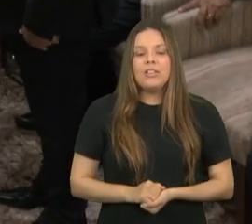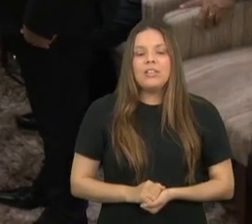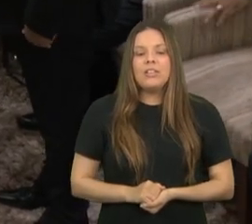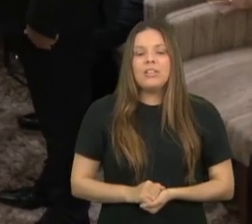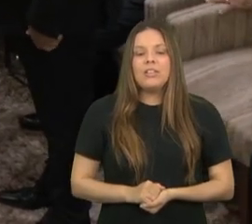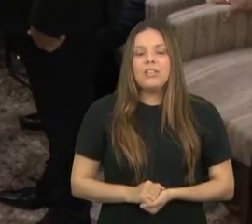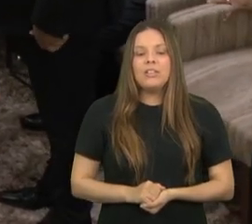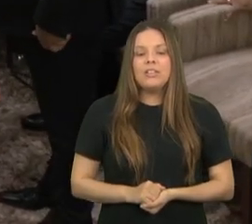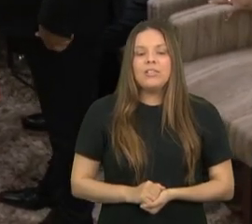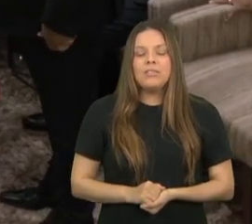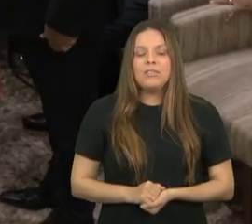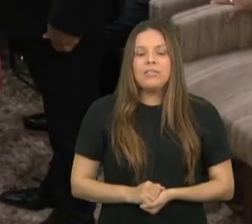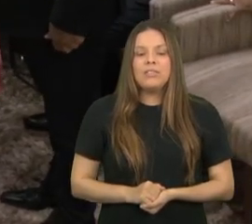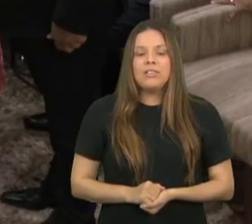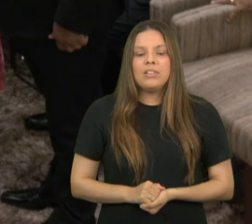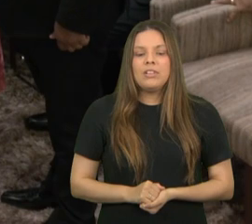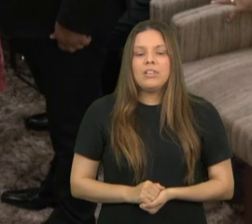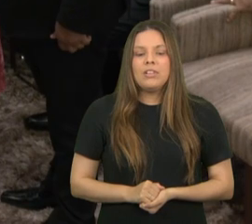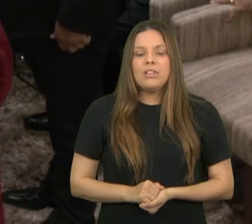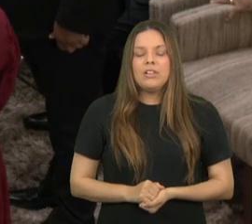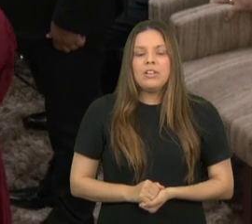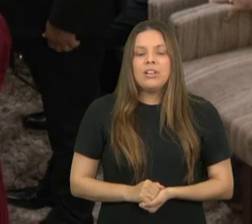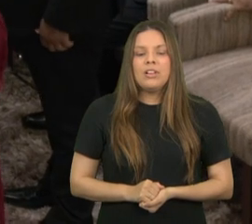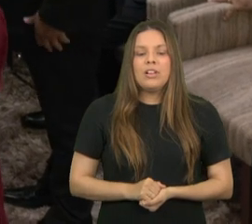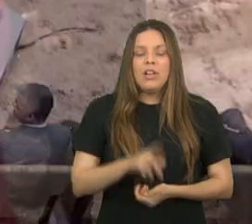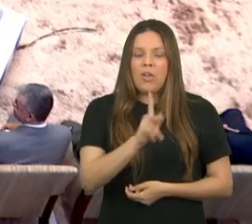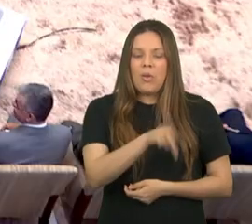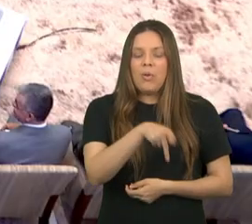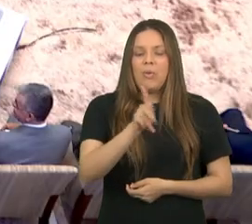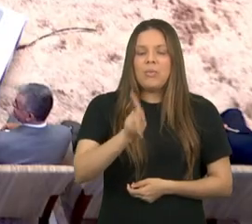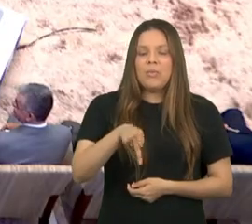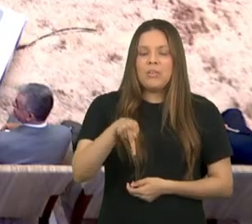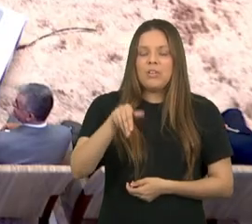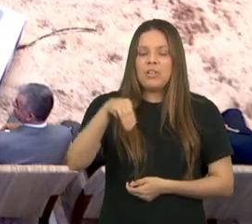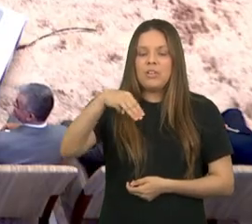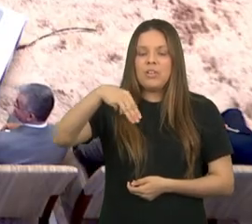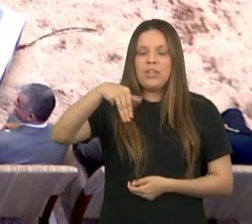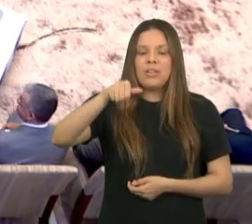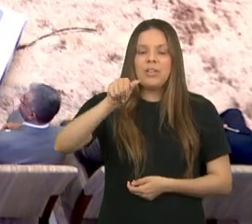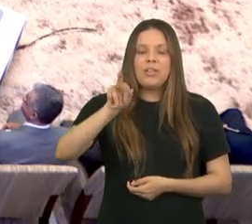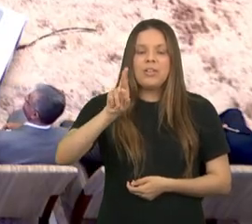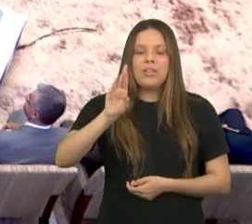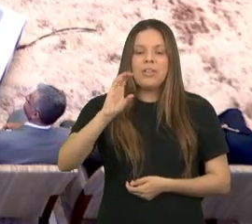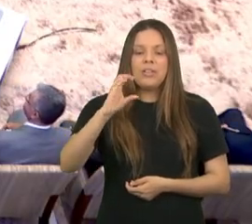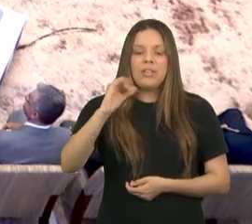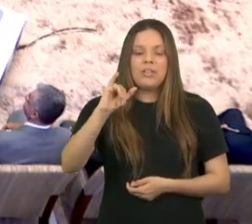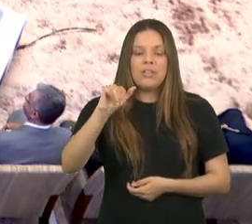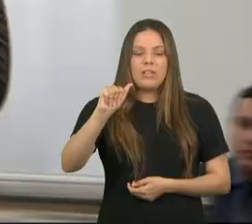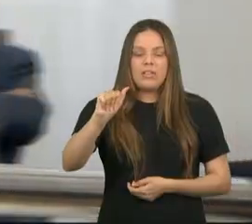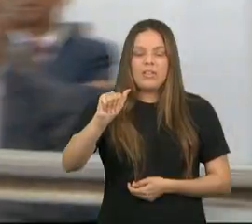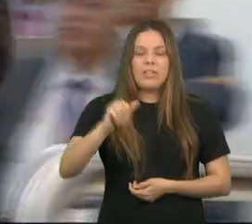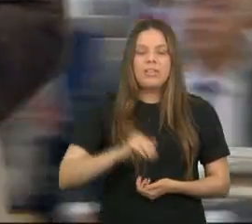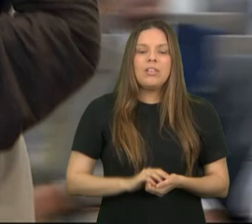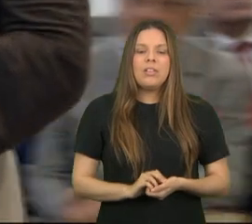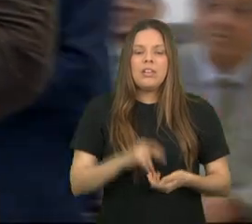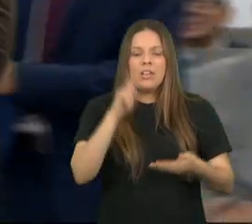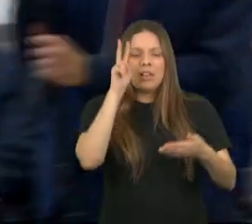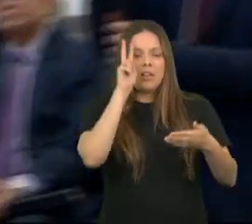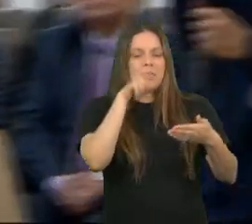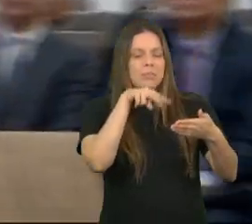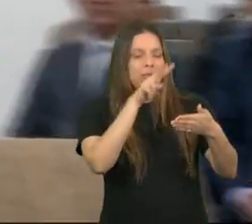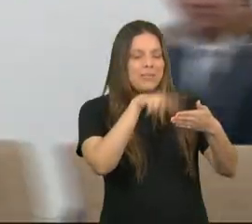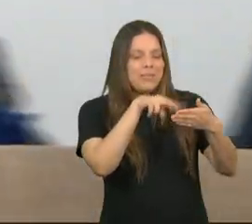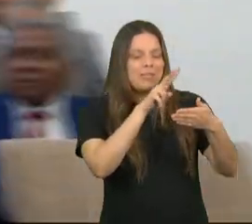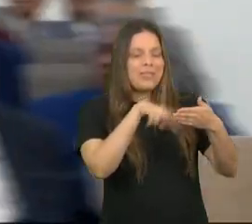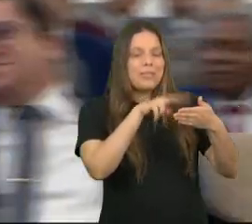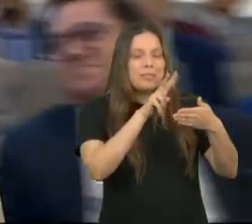Professora de hebraico daqui do seminário também, nossa irmã Márcia Meneza, por gentileza, irmã Márcia, para ler aqui em hebraico, que eu não